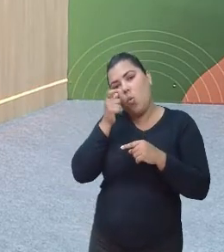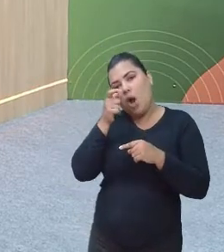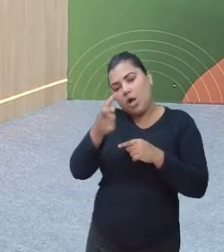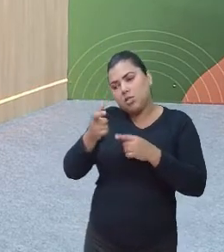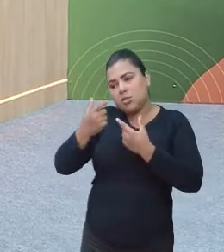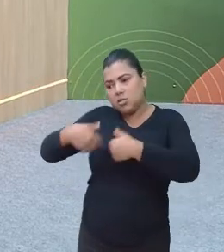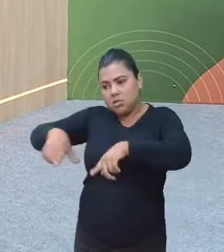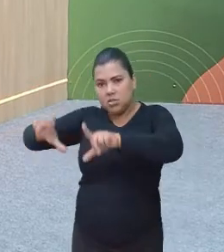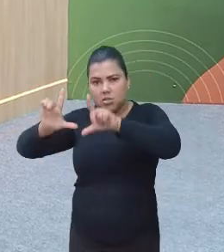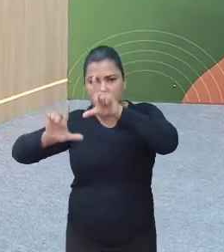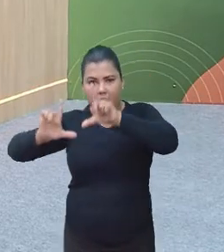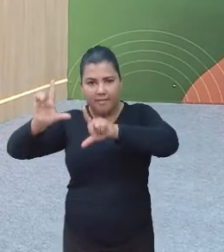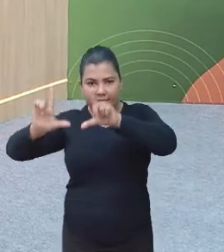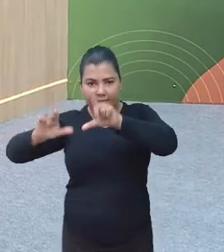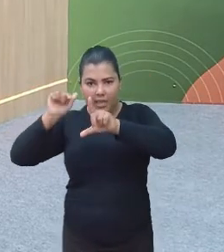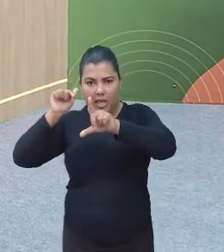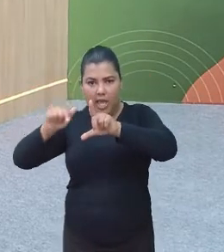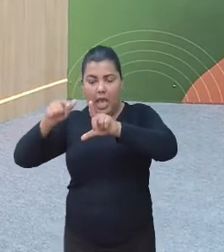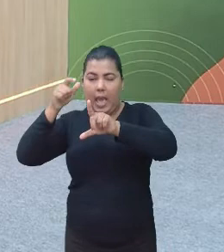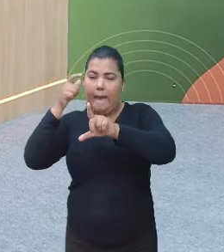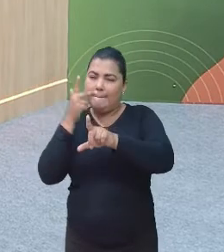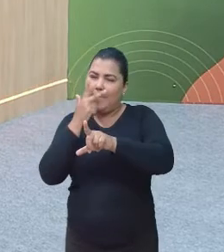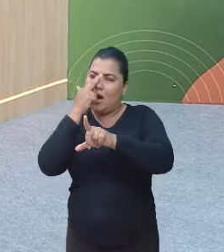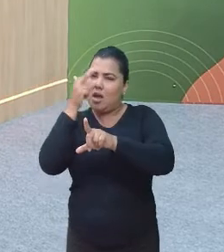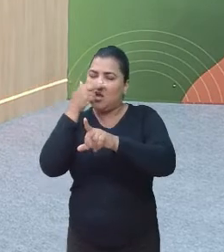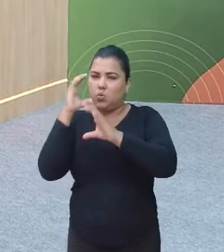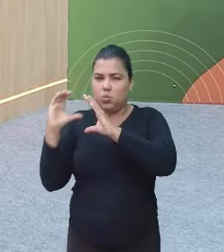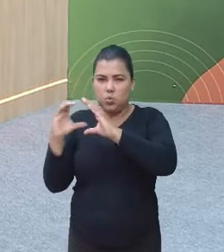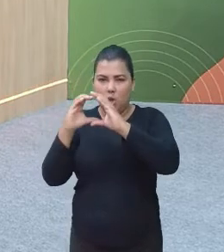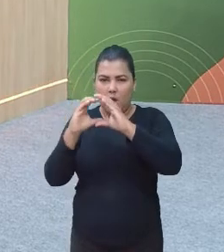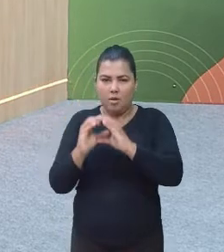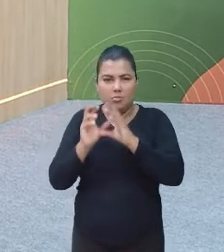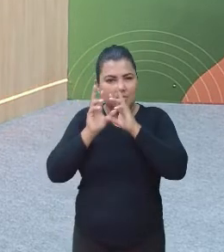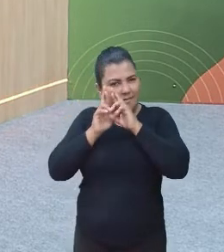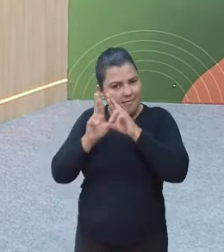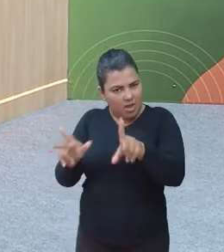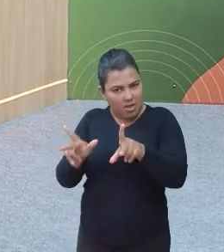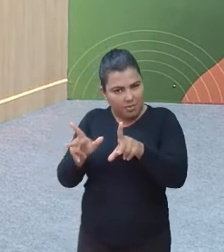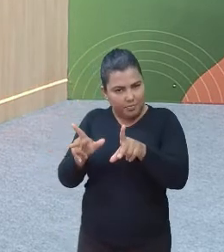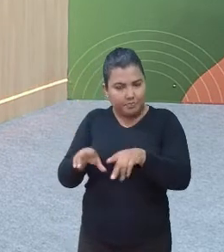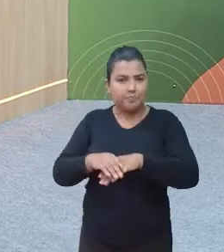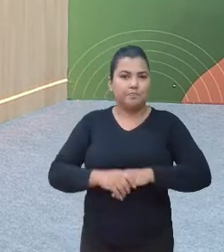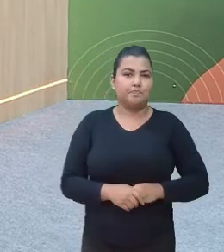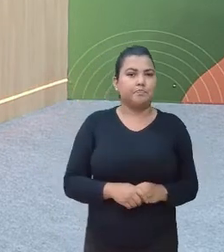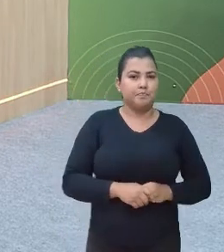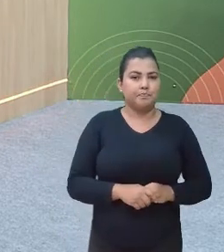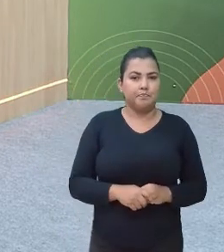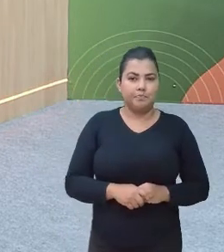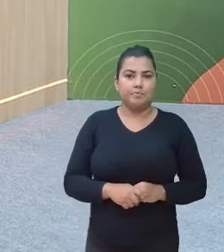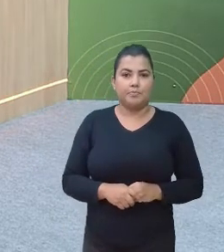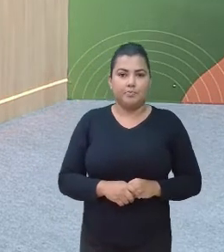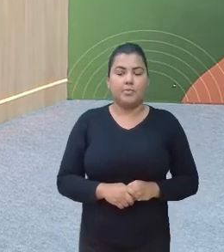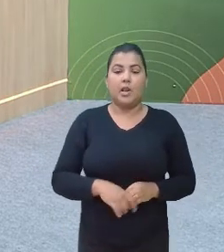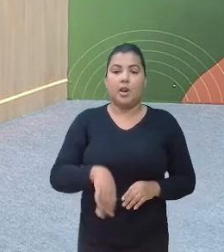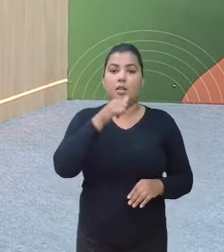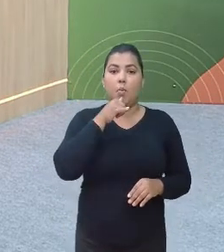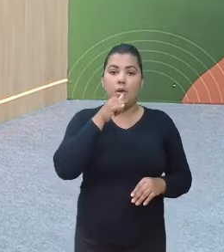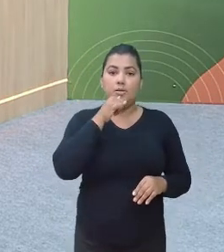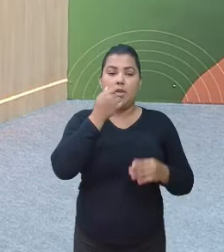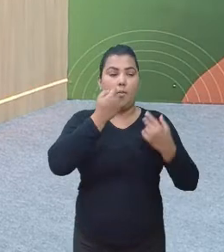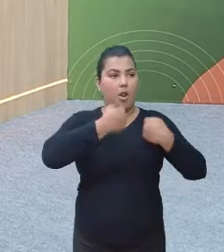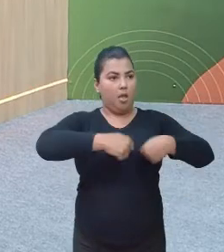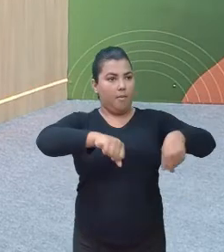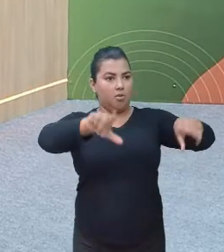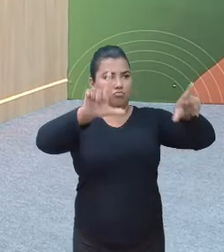pelo celular. Mas perceba que a ideia que a gente está tentando explorar aqui é que mesmo aquela imagem maior, mesmo